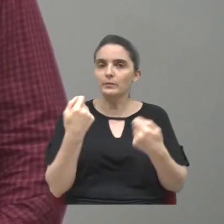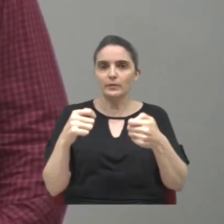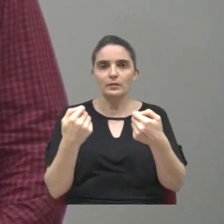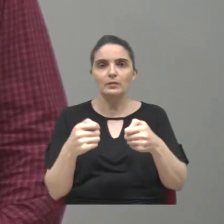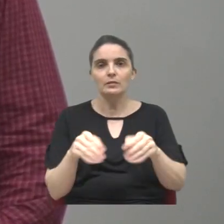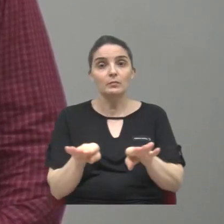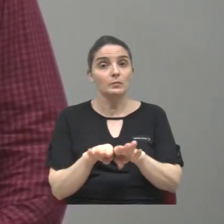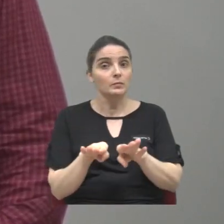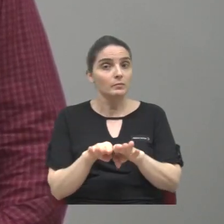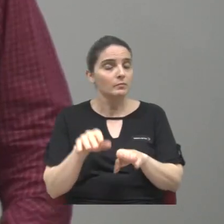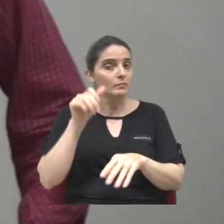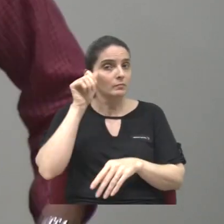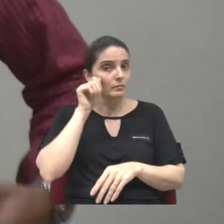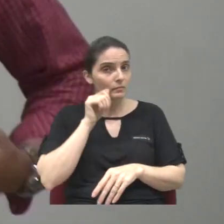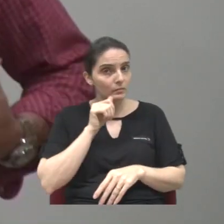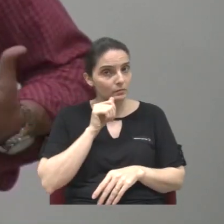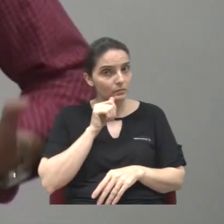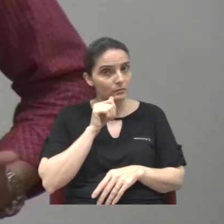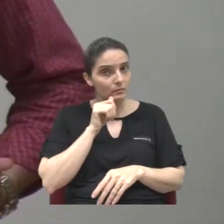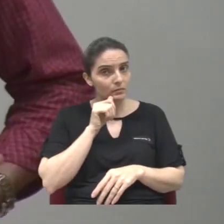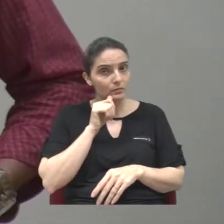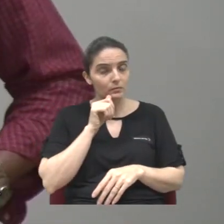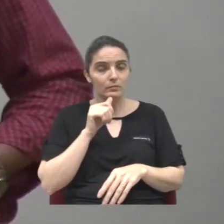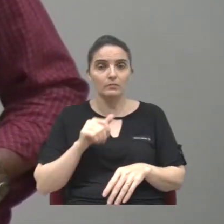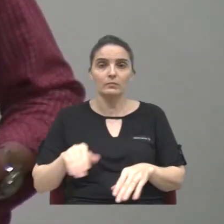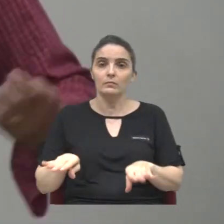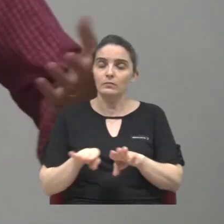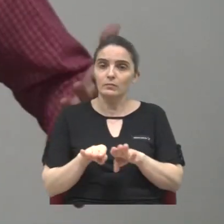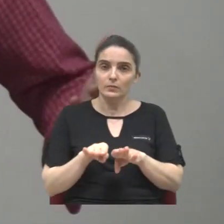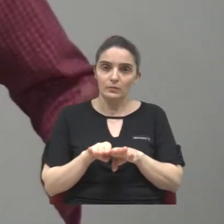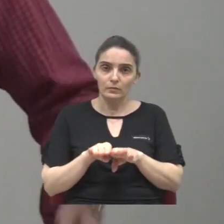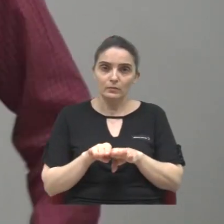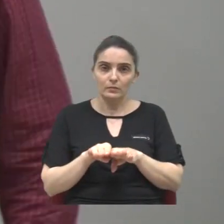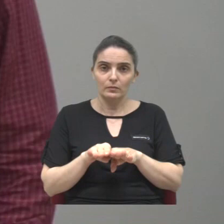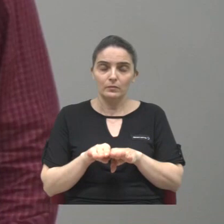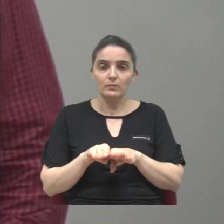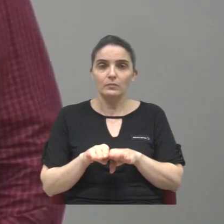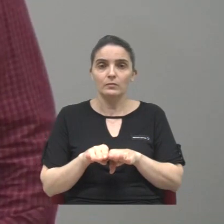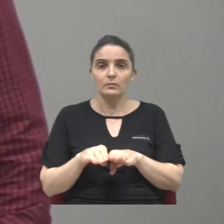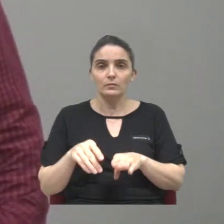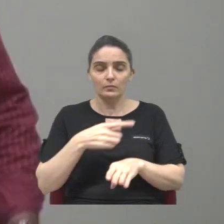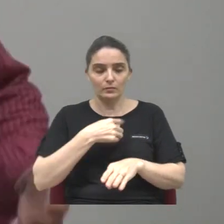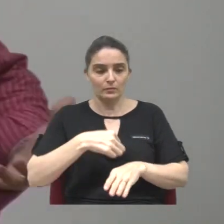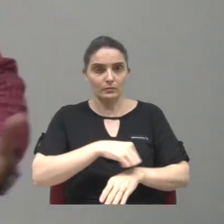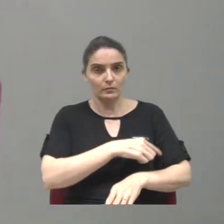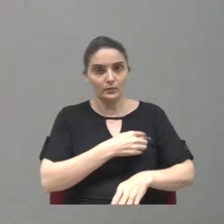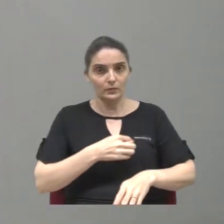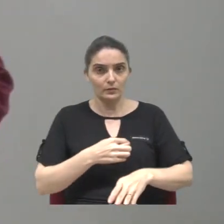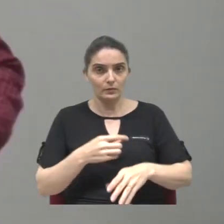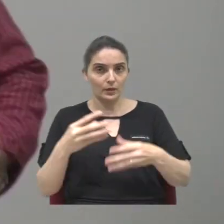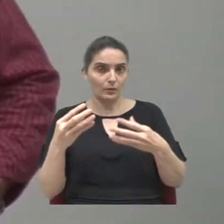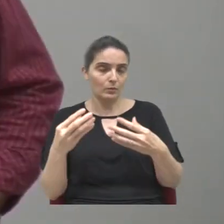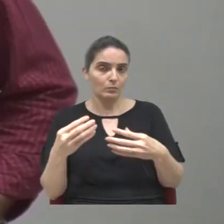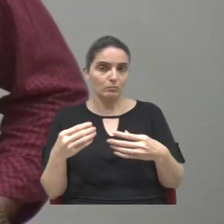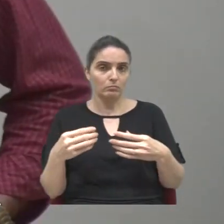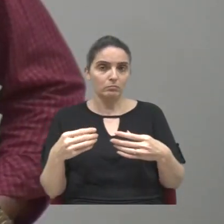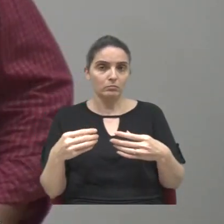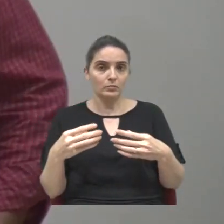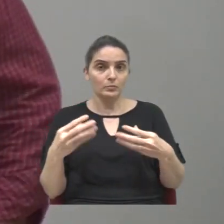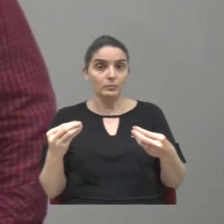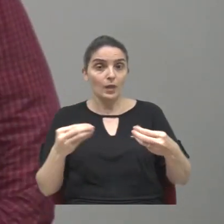também que têm a mama, além do tamanho, diria, normal, mamas